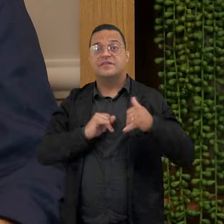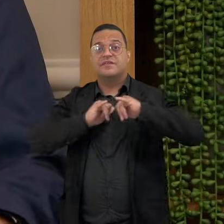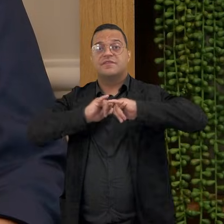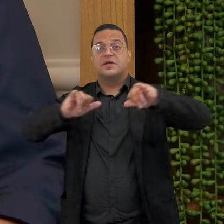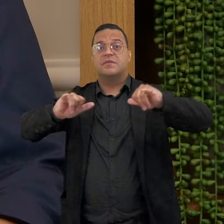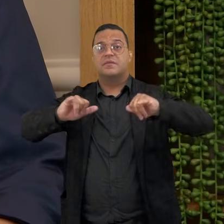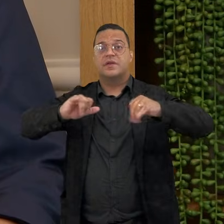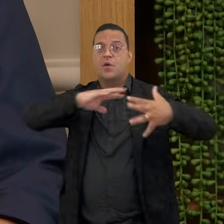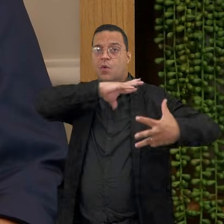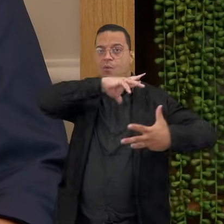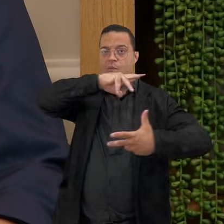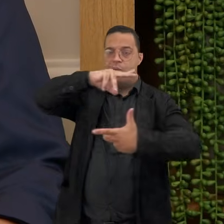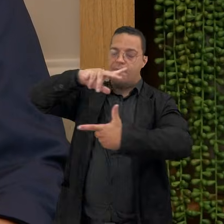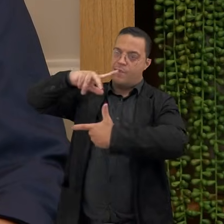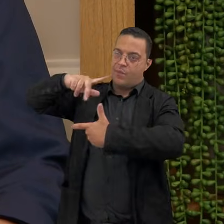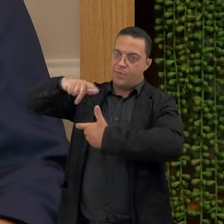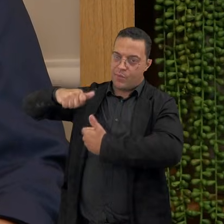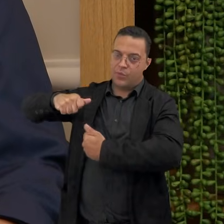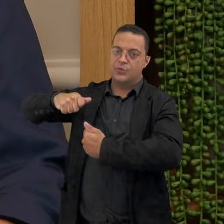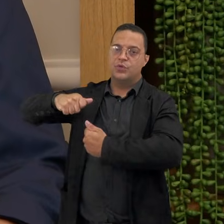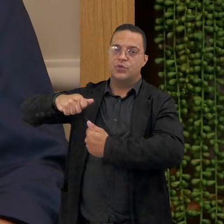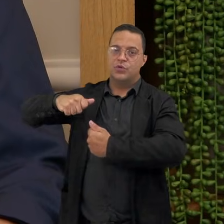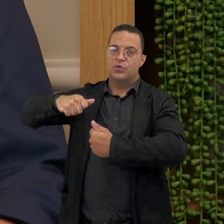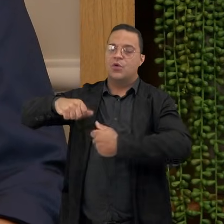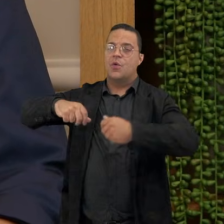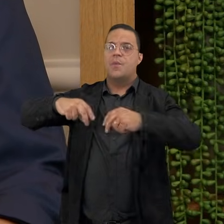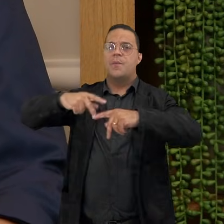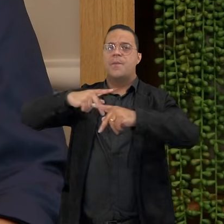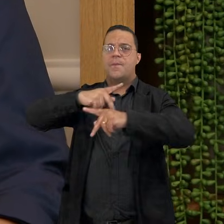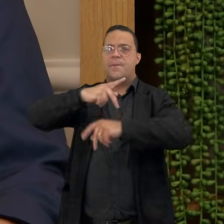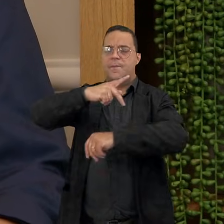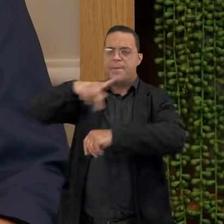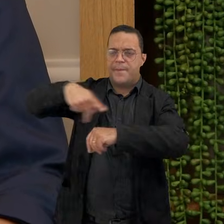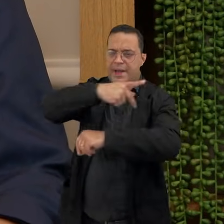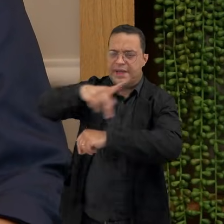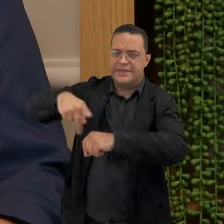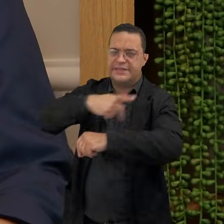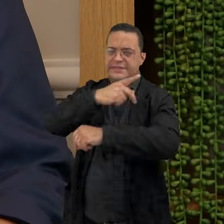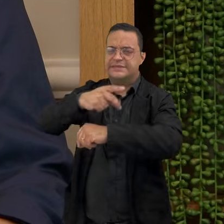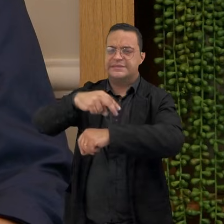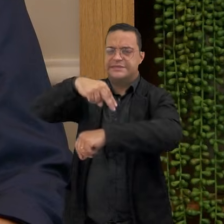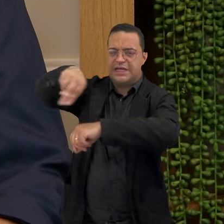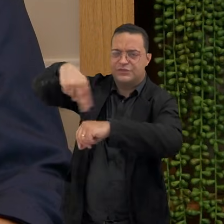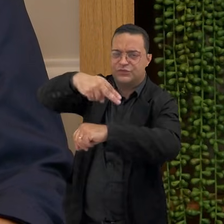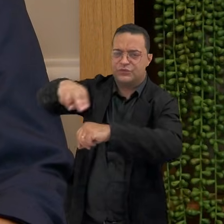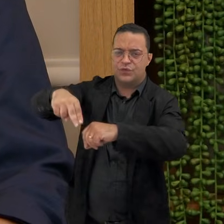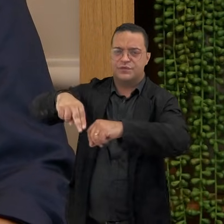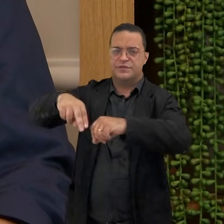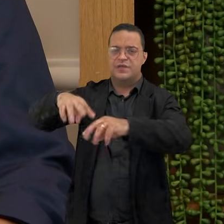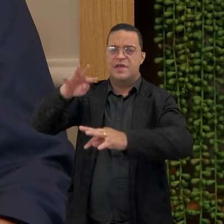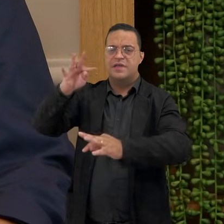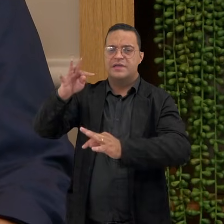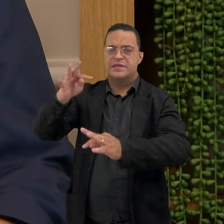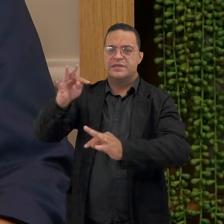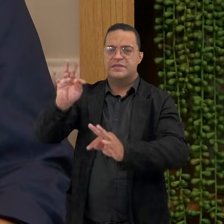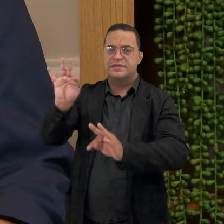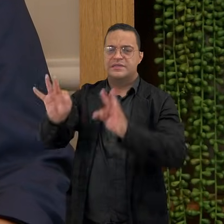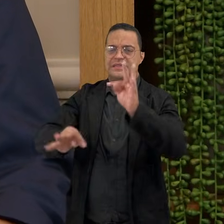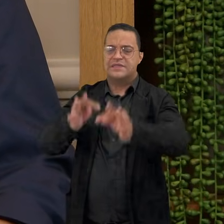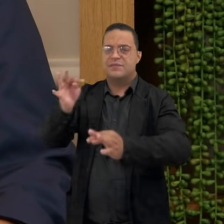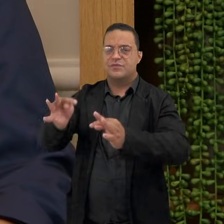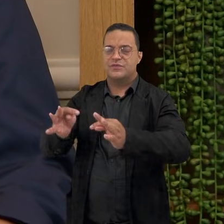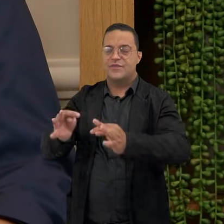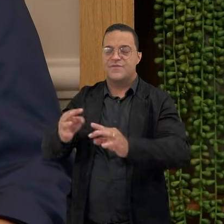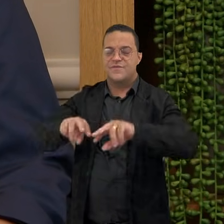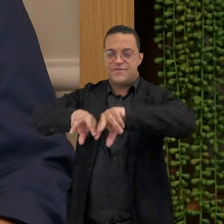caracteriza a Igreja fiel do Senhor, de todas as tribos, línguas e nações. Louvado seja o Senhor. Deus tem o seu projeto,